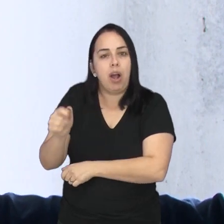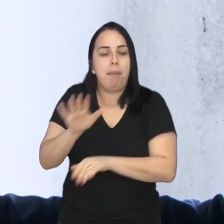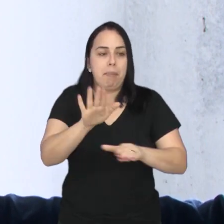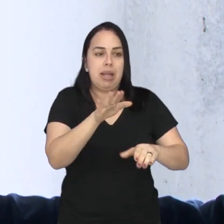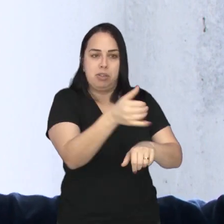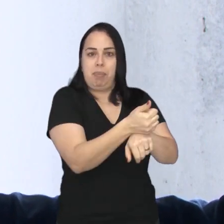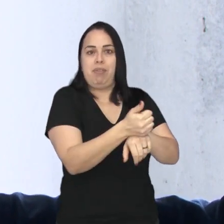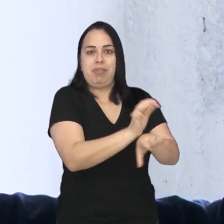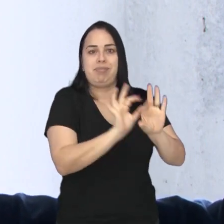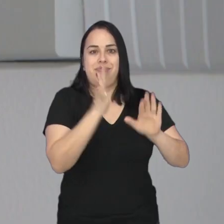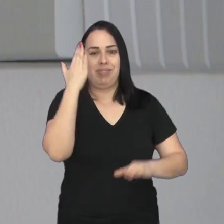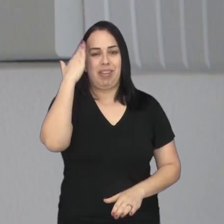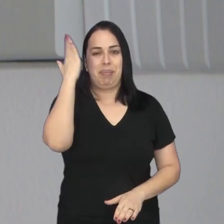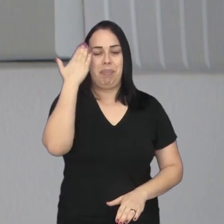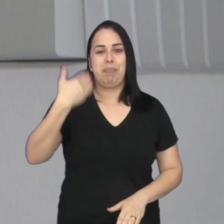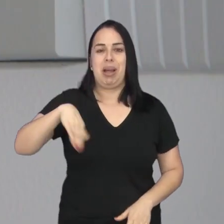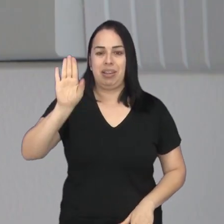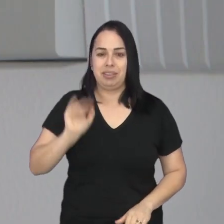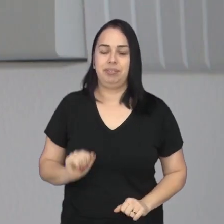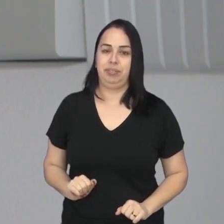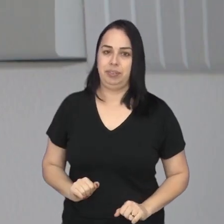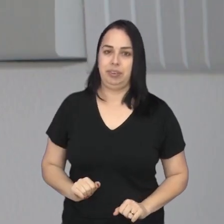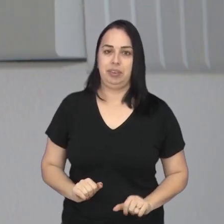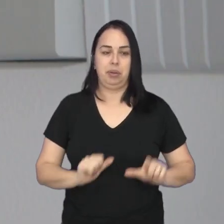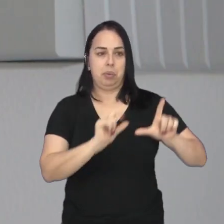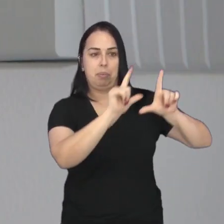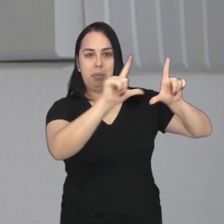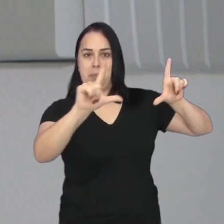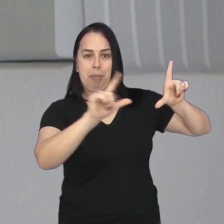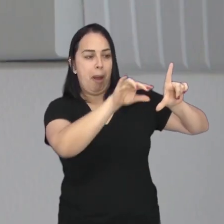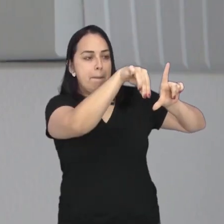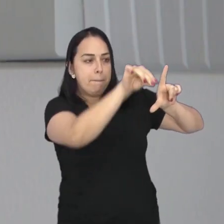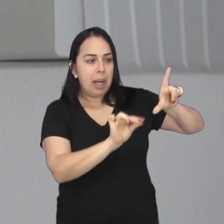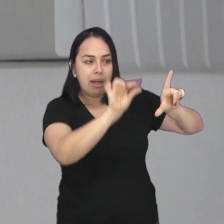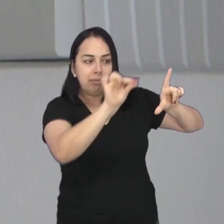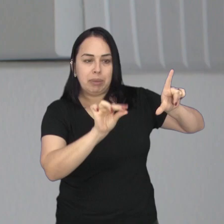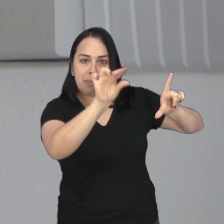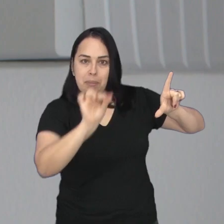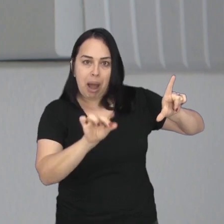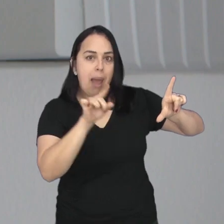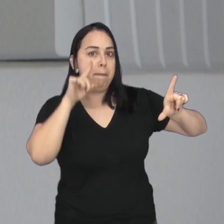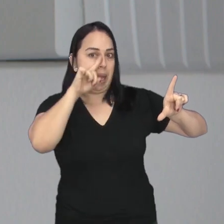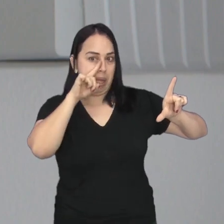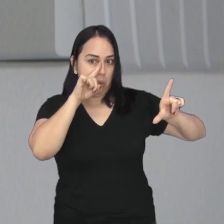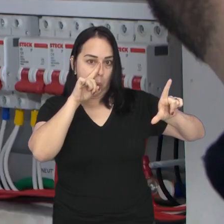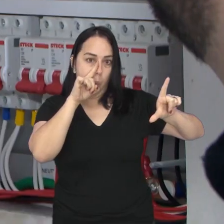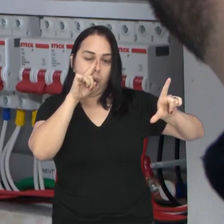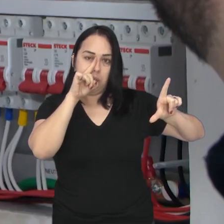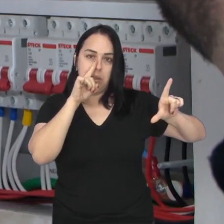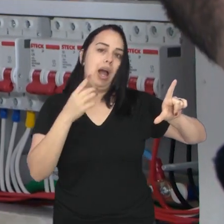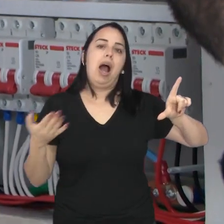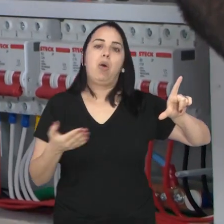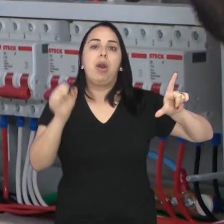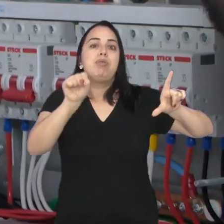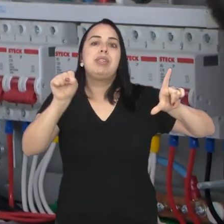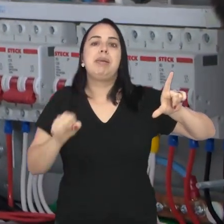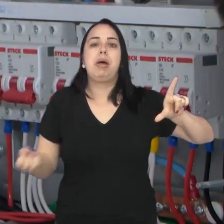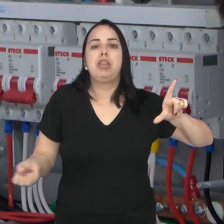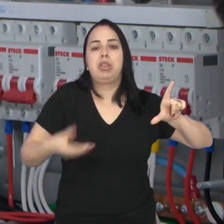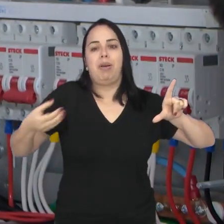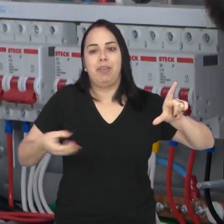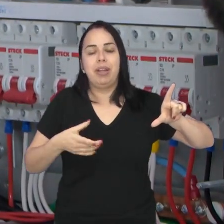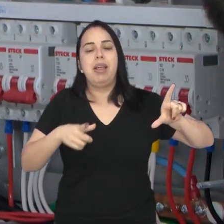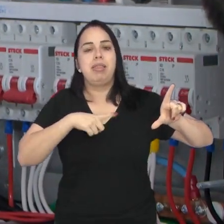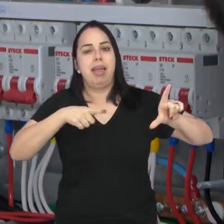é segurança nesse serviço. O quadro de energia é um dos maiores exemplos desses perigos escondidos. Sistemas mais modernos, como